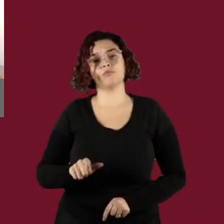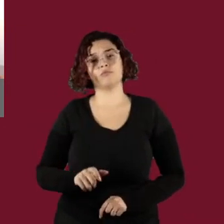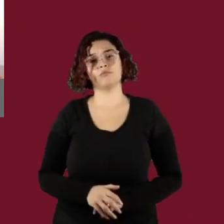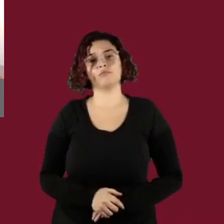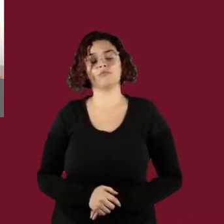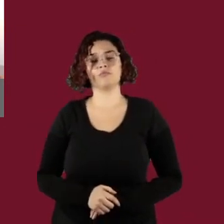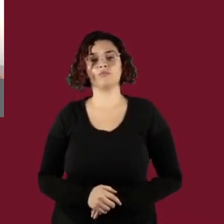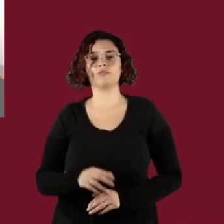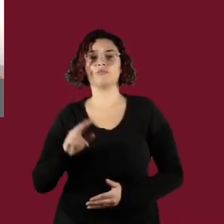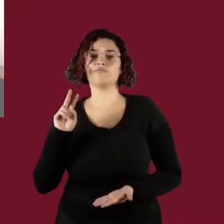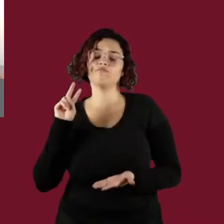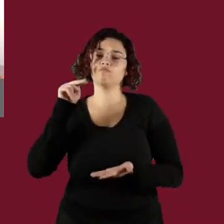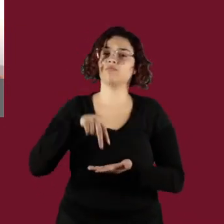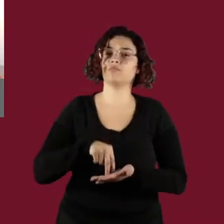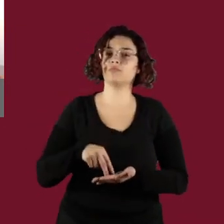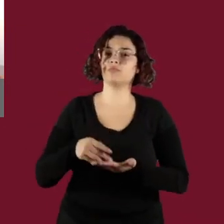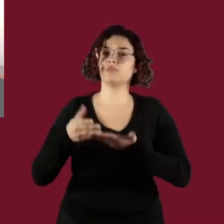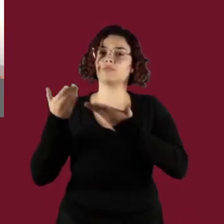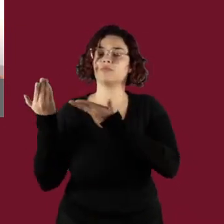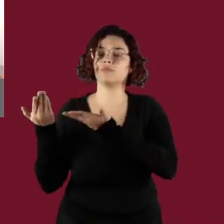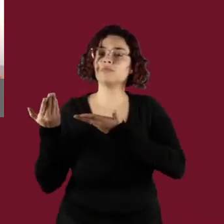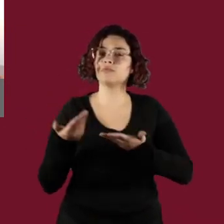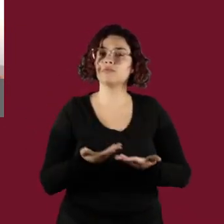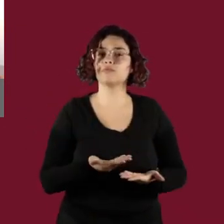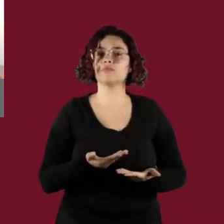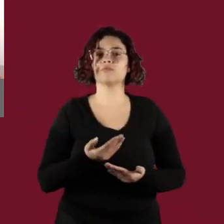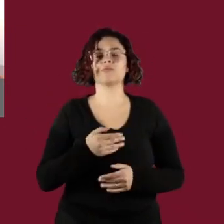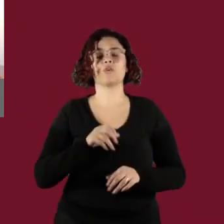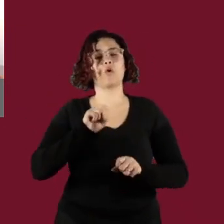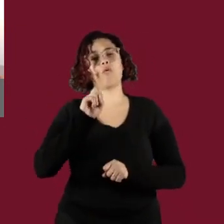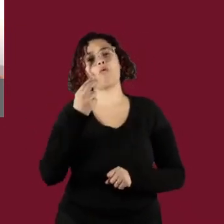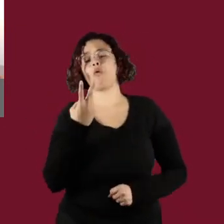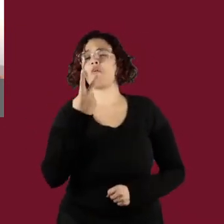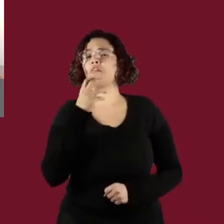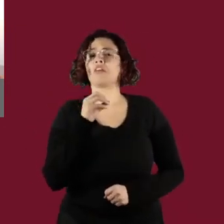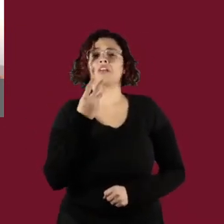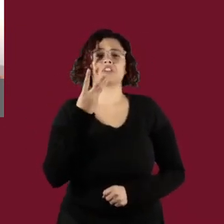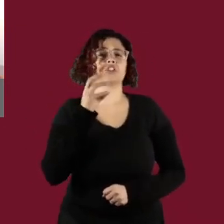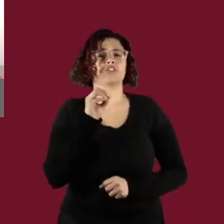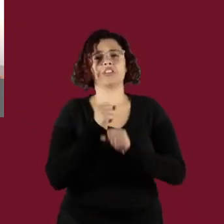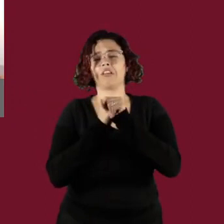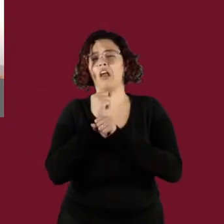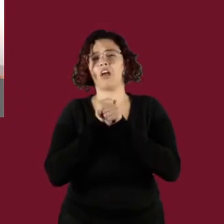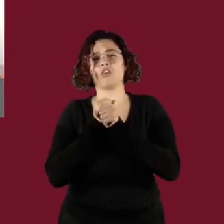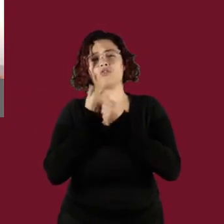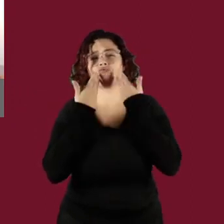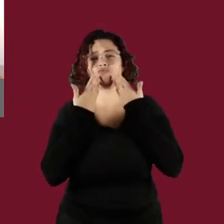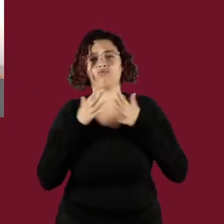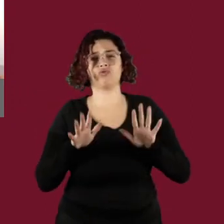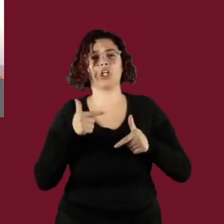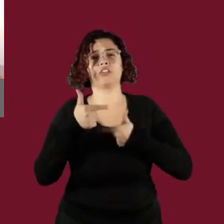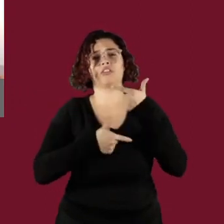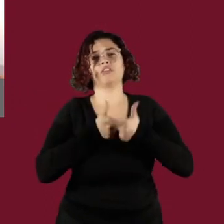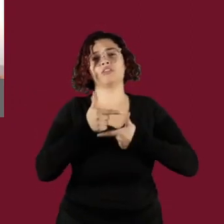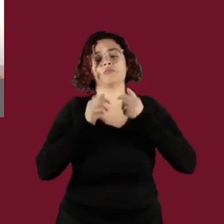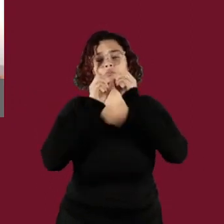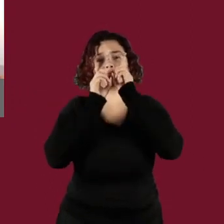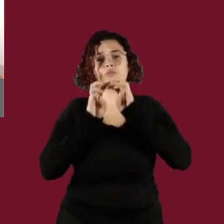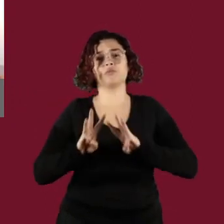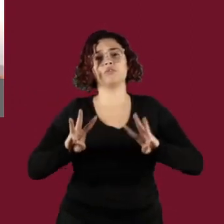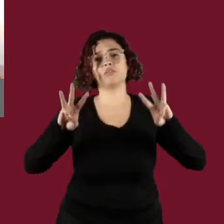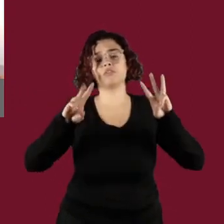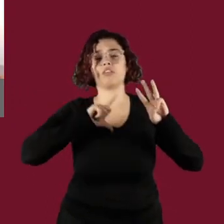que acaba de chegar, a quem está com 20, 30 anos trabalhando nas Nações Unidas, tem um compromisso com